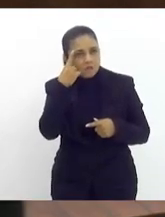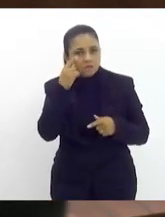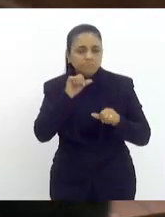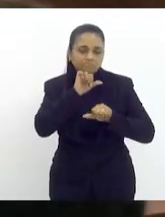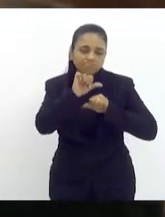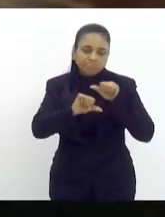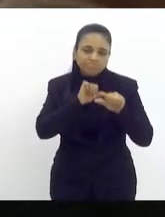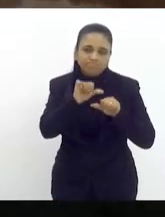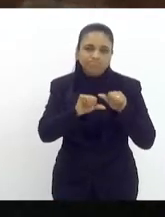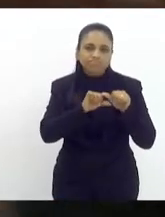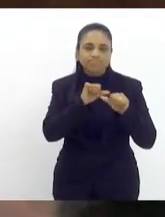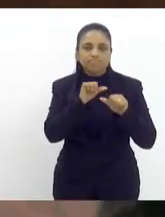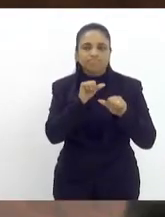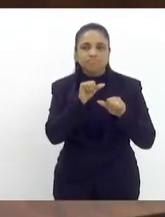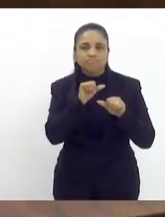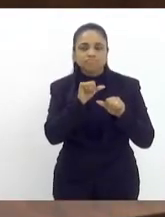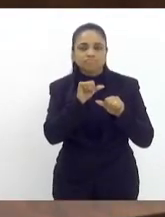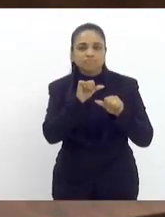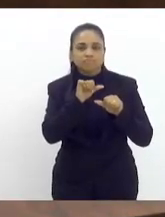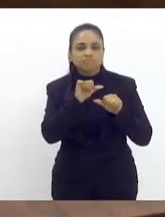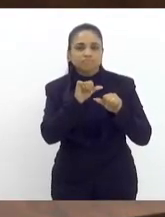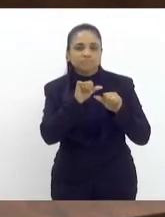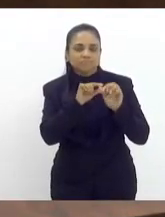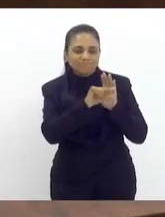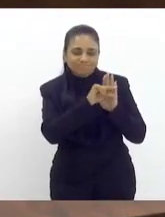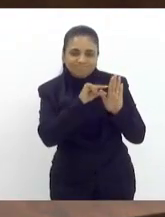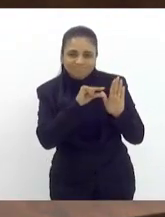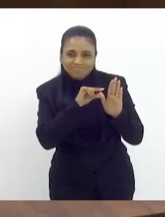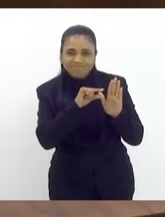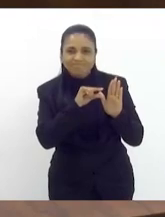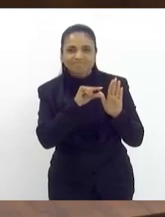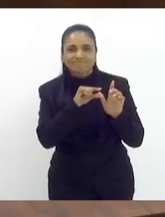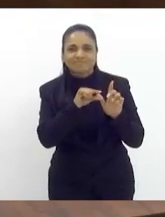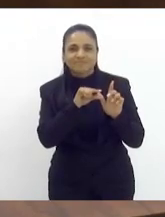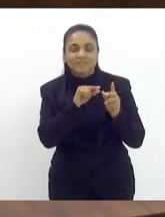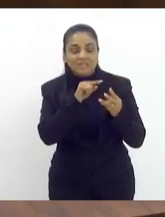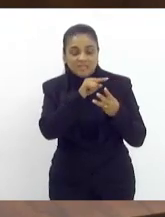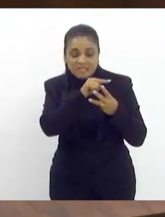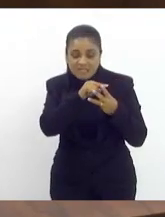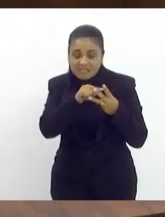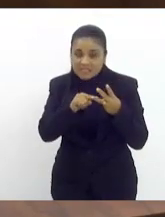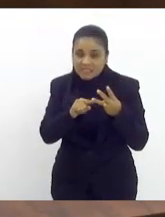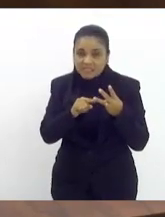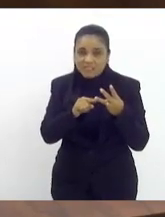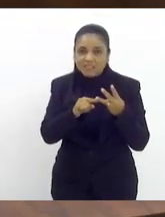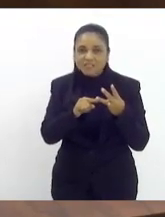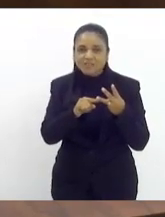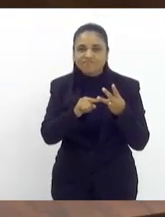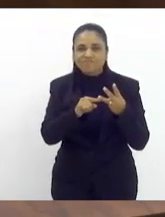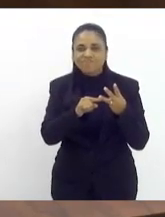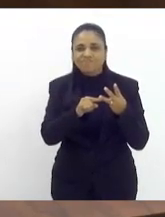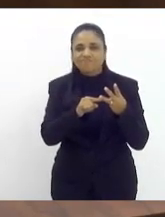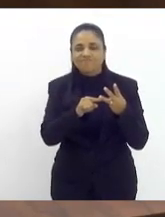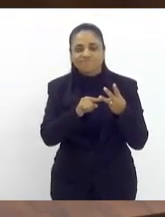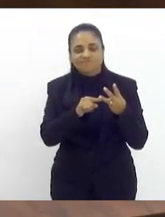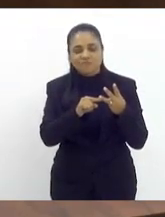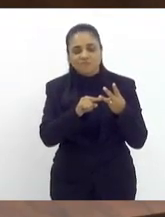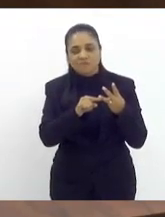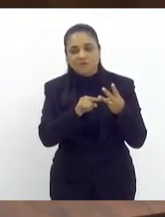para que não tenhamos uma das três opções que venha a acontecer no futuro.